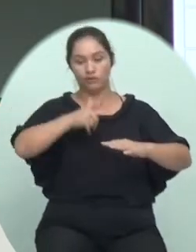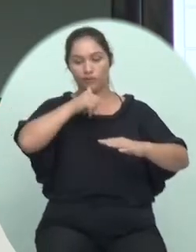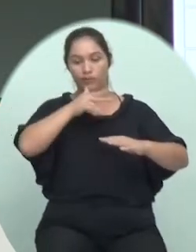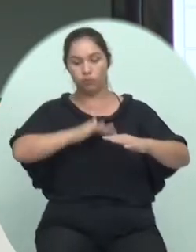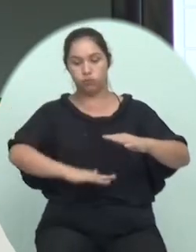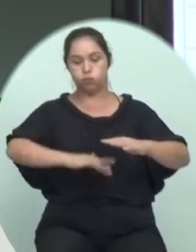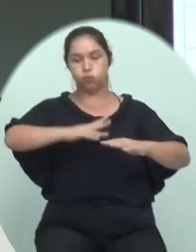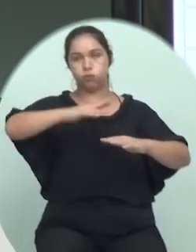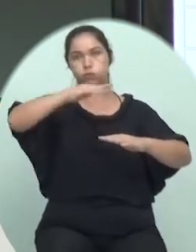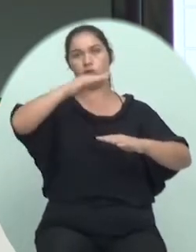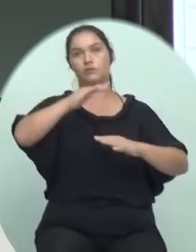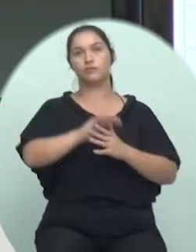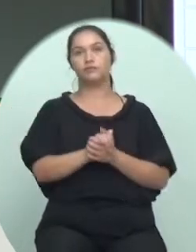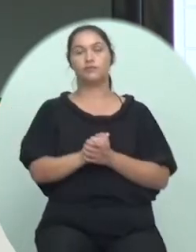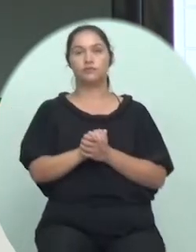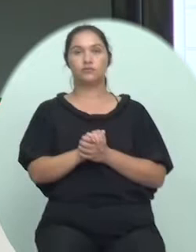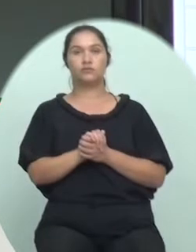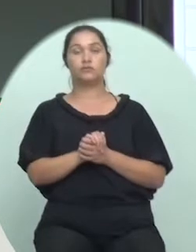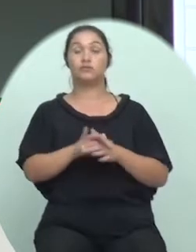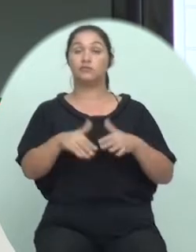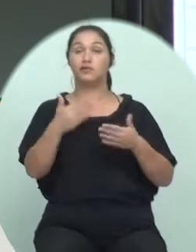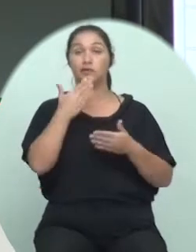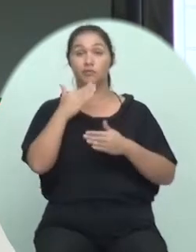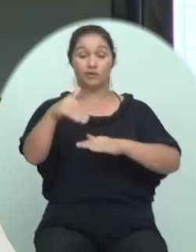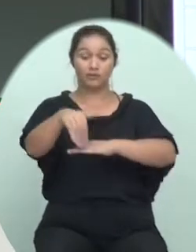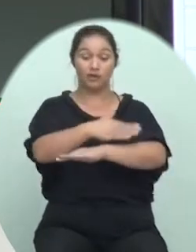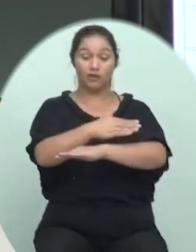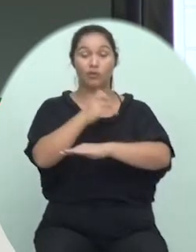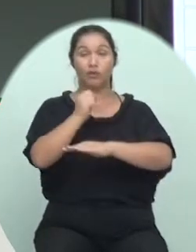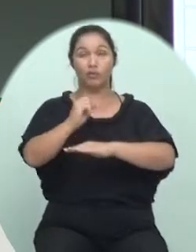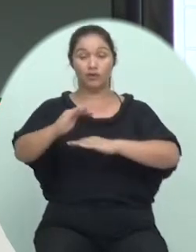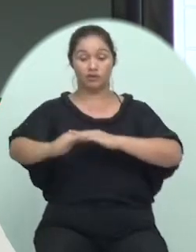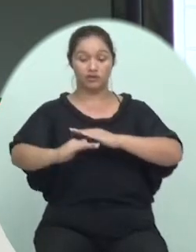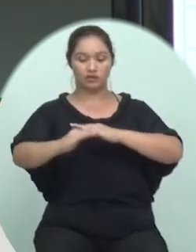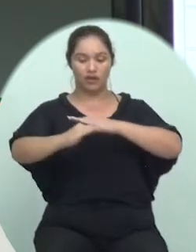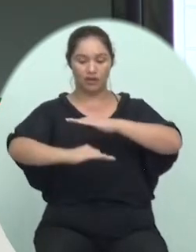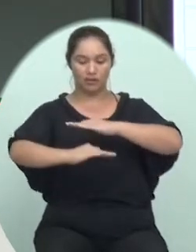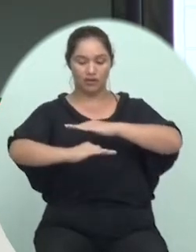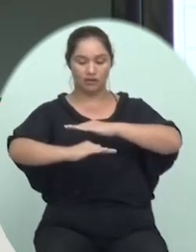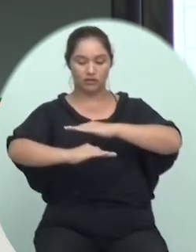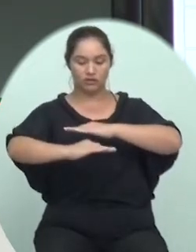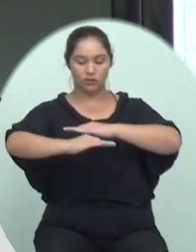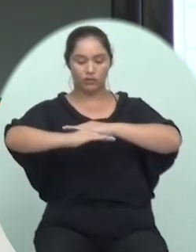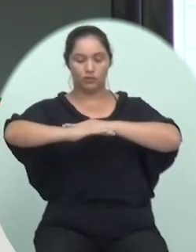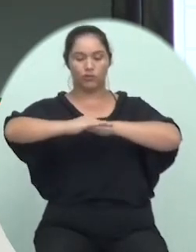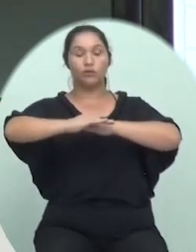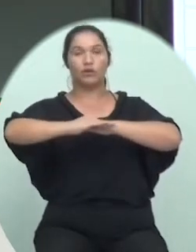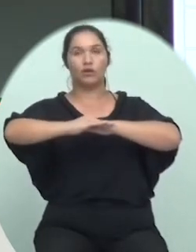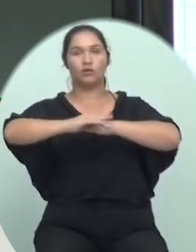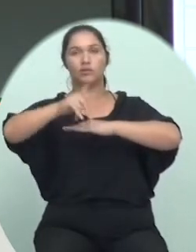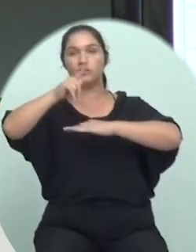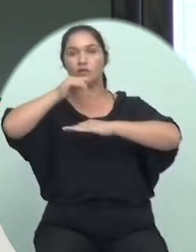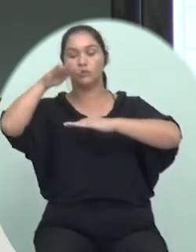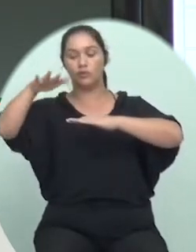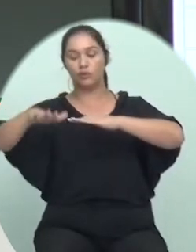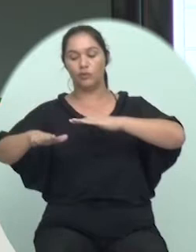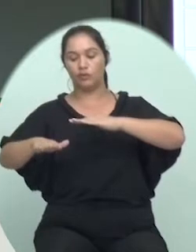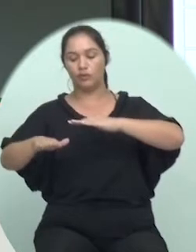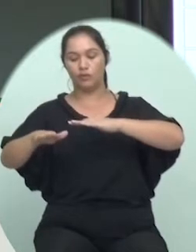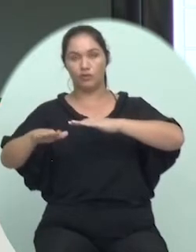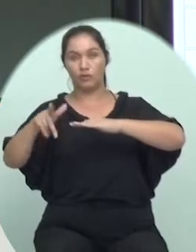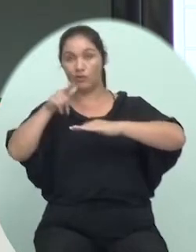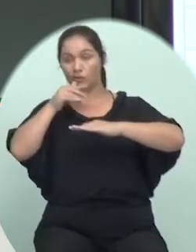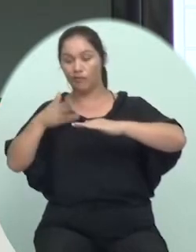é baixa. Eles também pedem para que, de repente, possa levantar o nível dessa rua, né? E a limpeza, né? Naquela área da